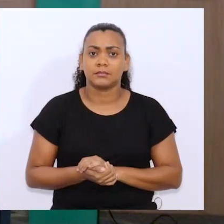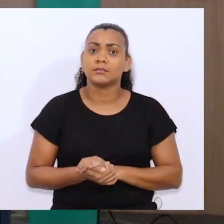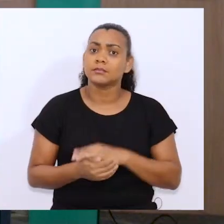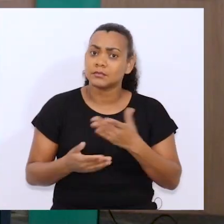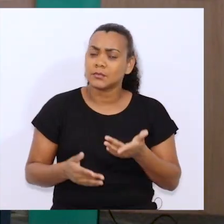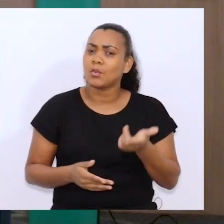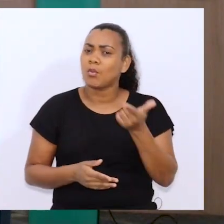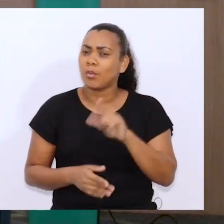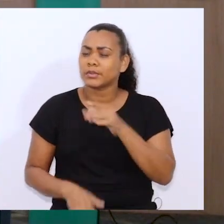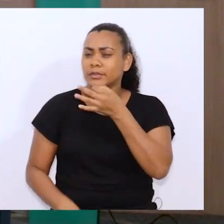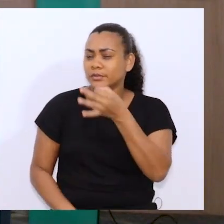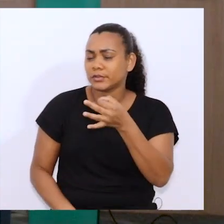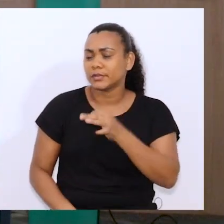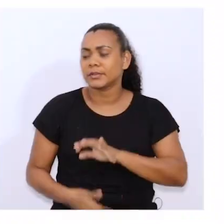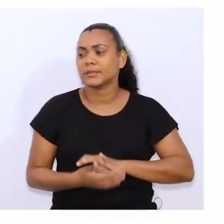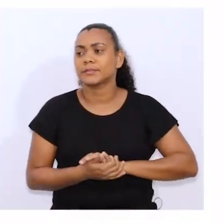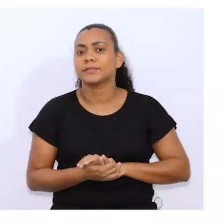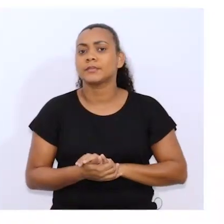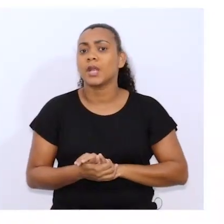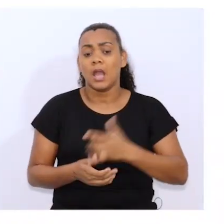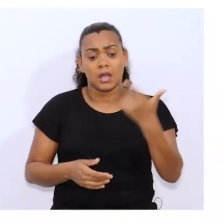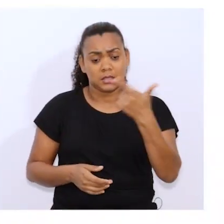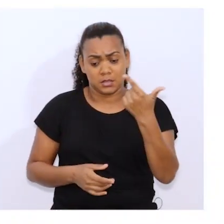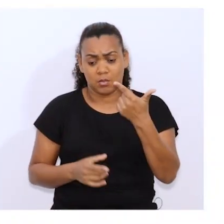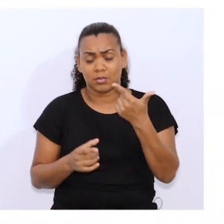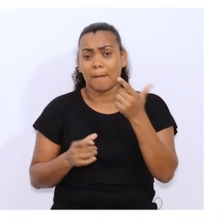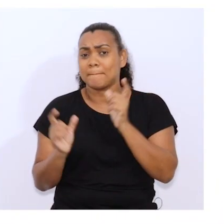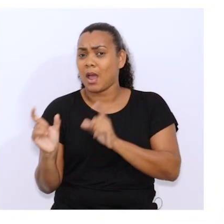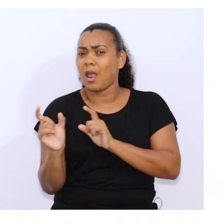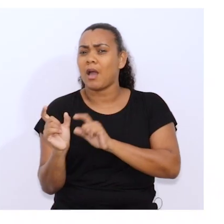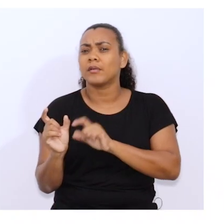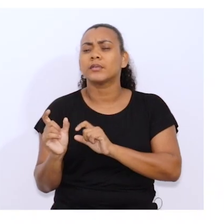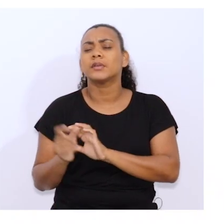Vamos para mais uma dica. A segunda palavra